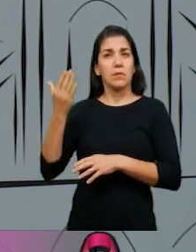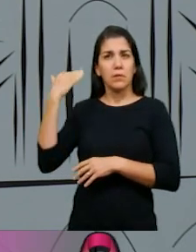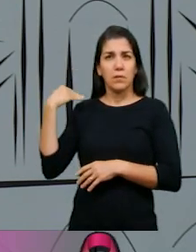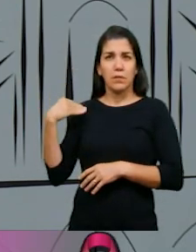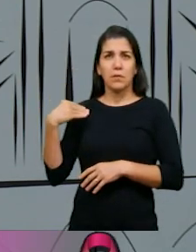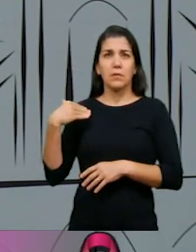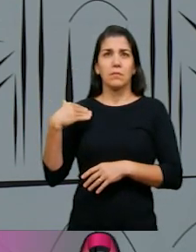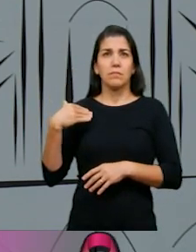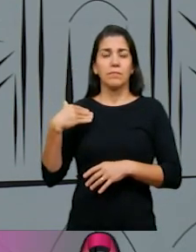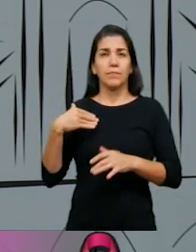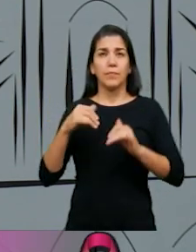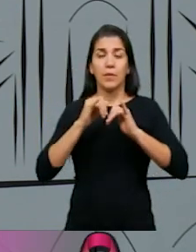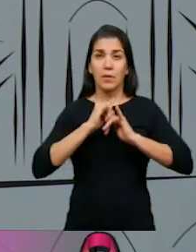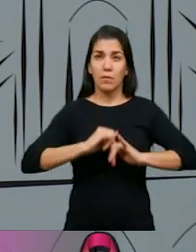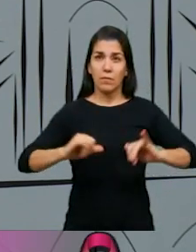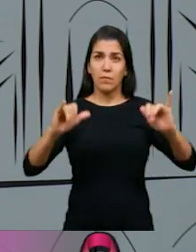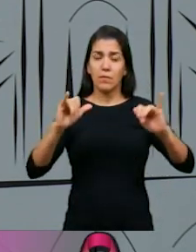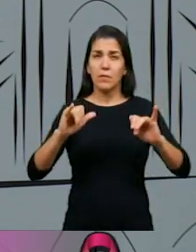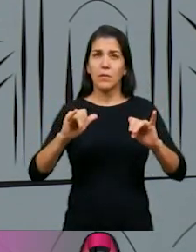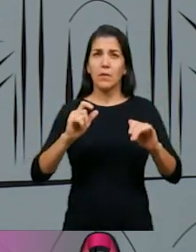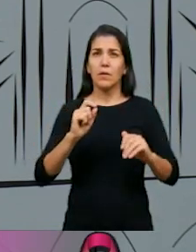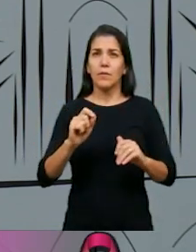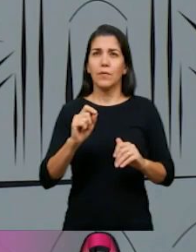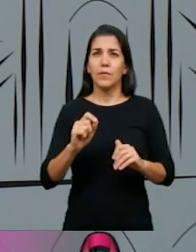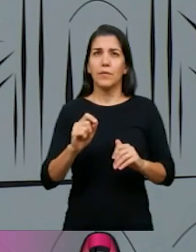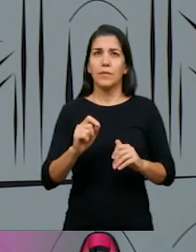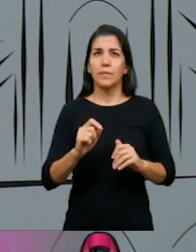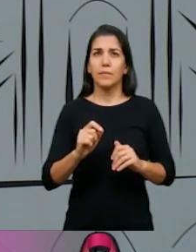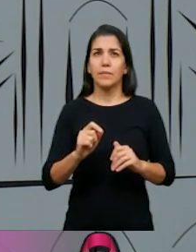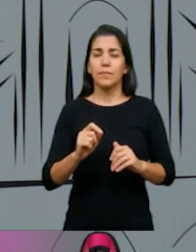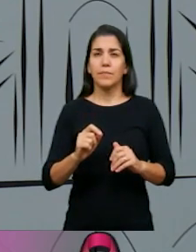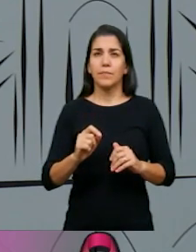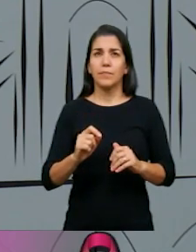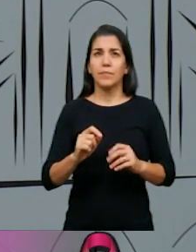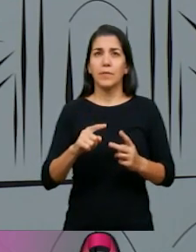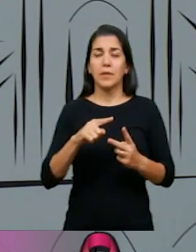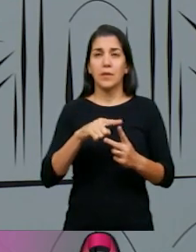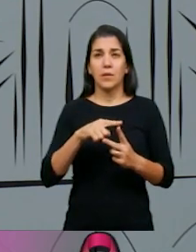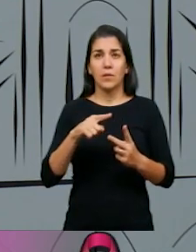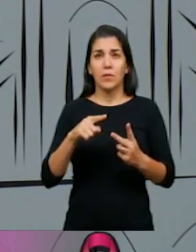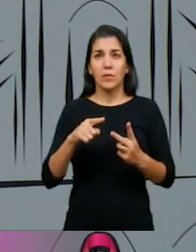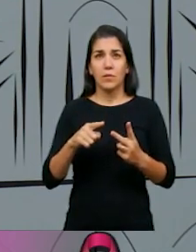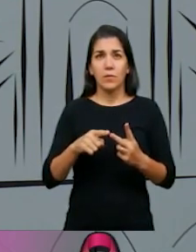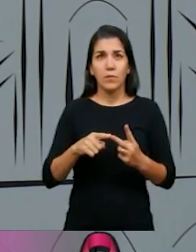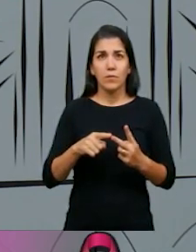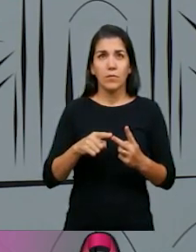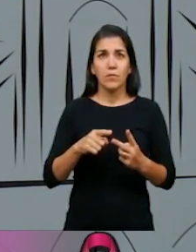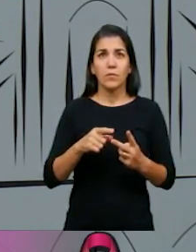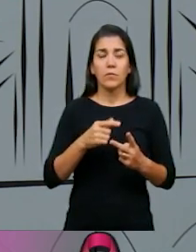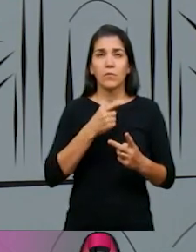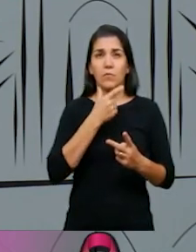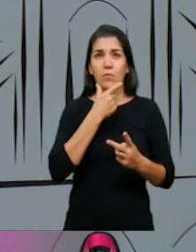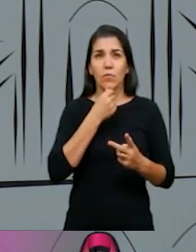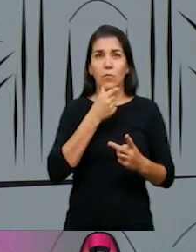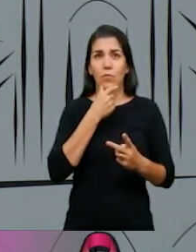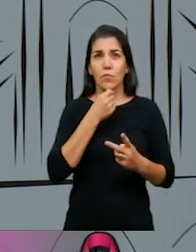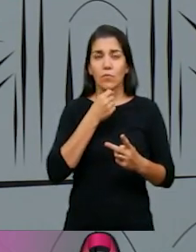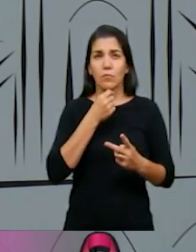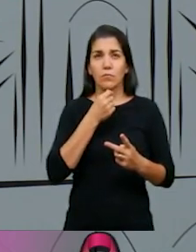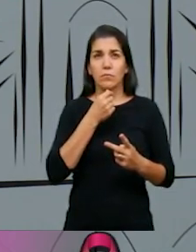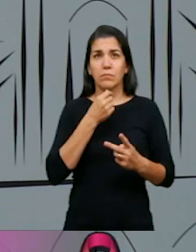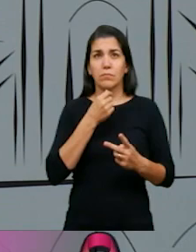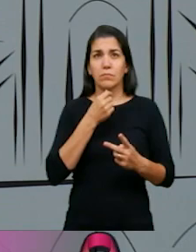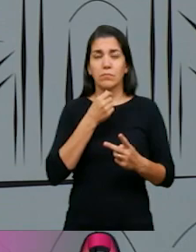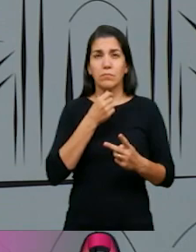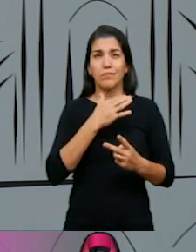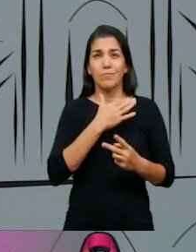sobre o noticiário do afogamento de dois pais de família numa situação de vendaval no